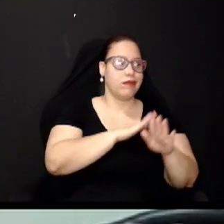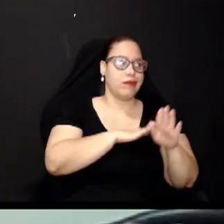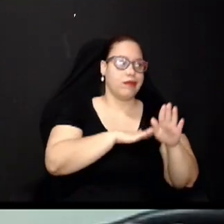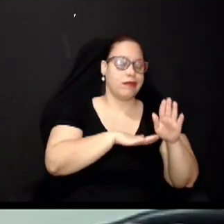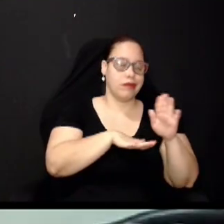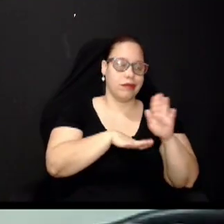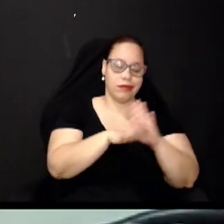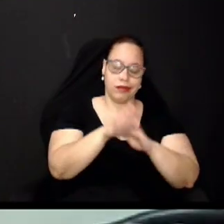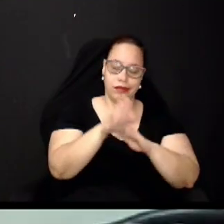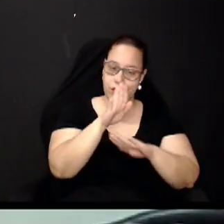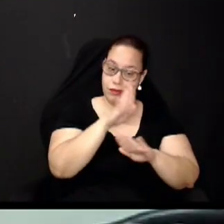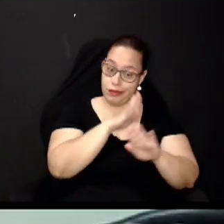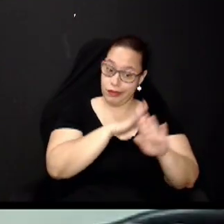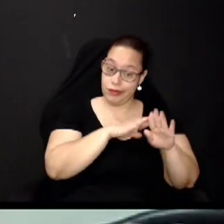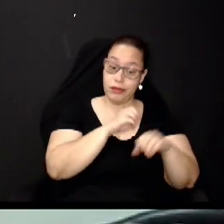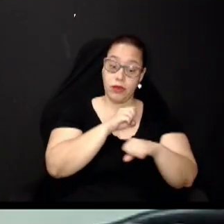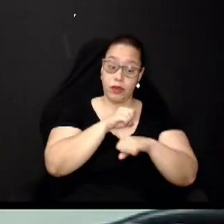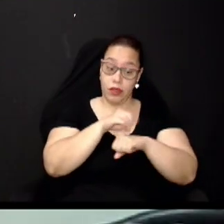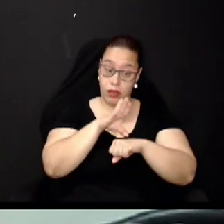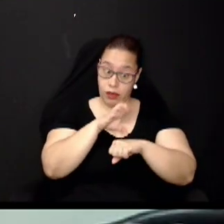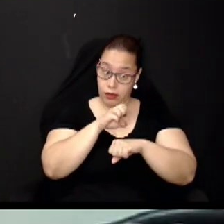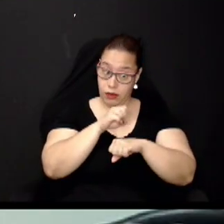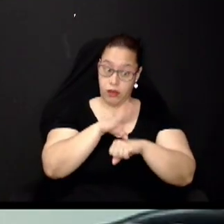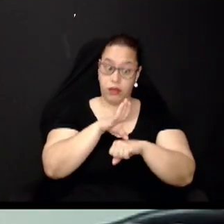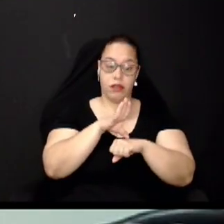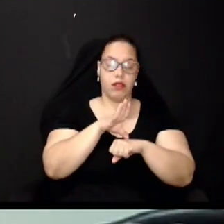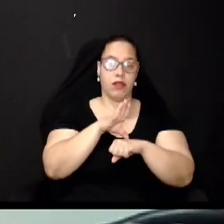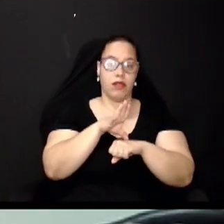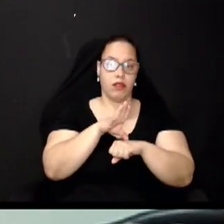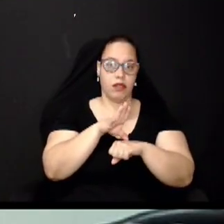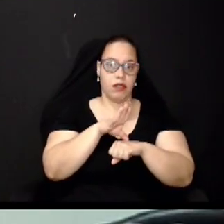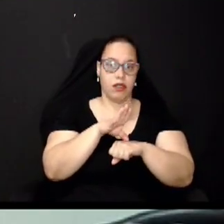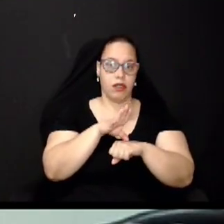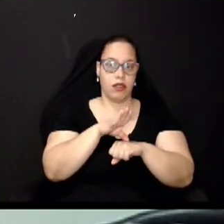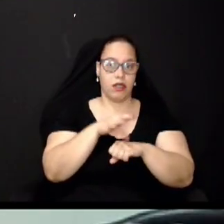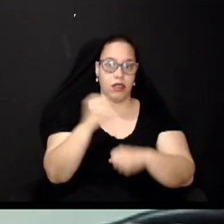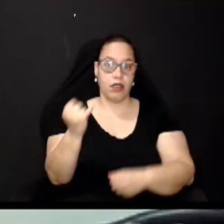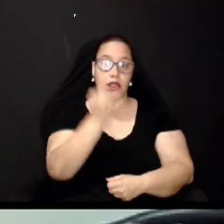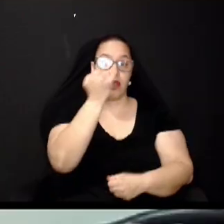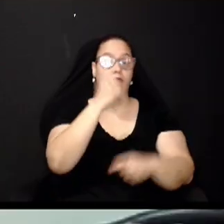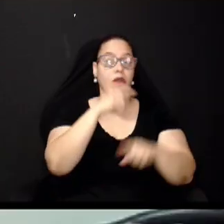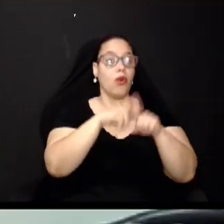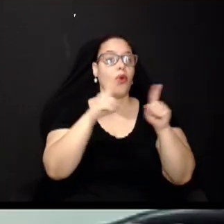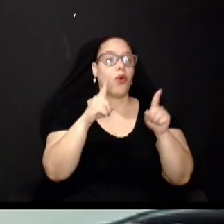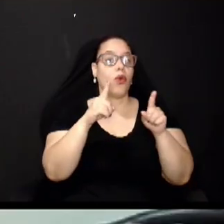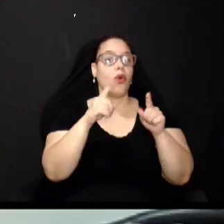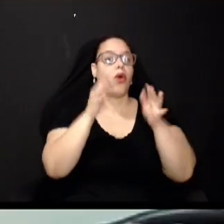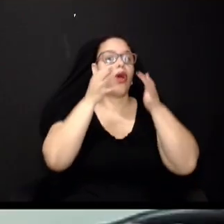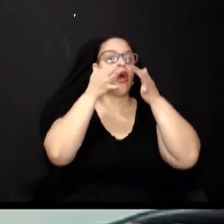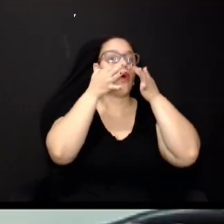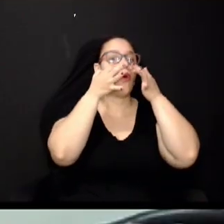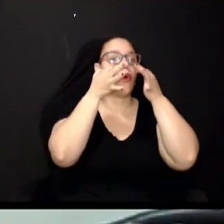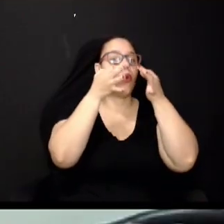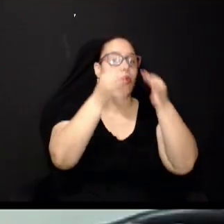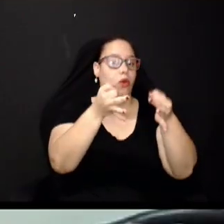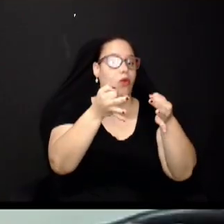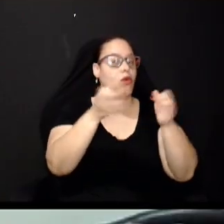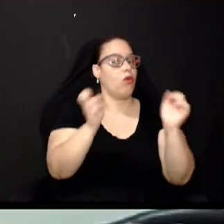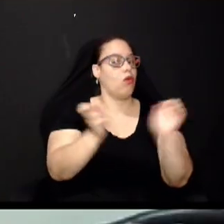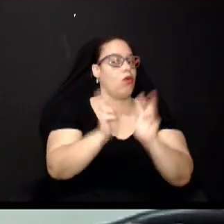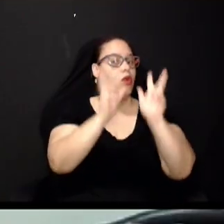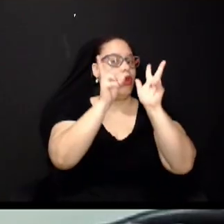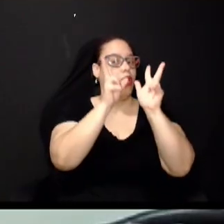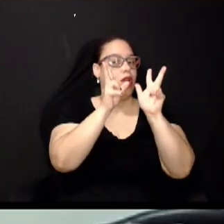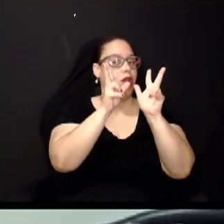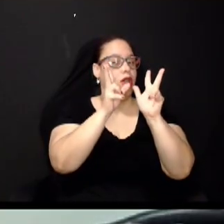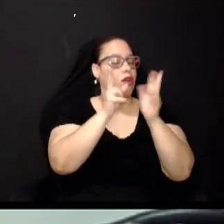essa é uma dica, assim, eu acho que é primordial. Mas fique atenta aos sinais, né?